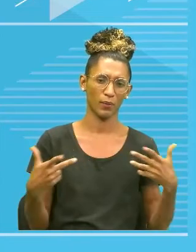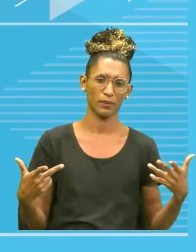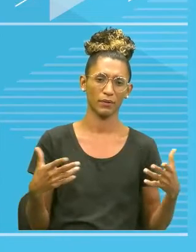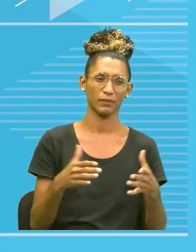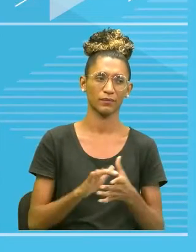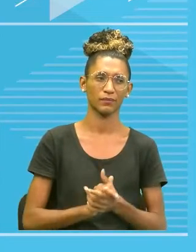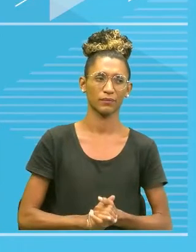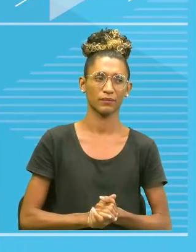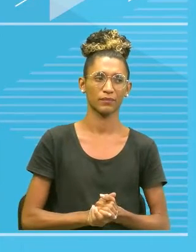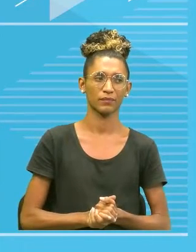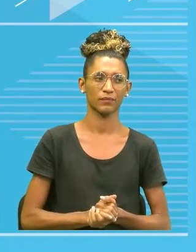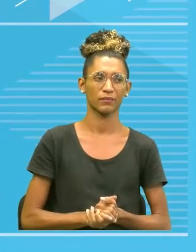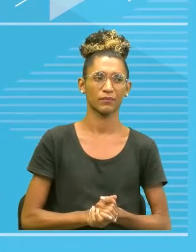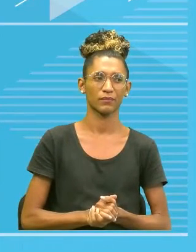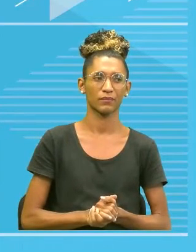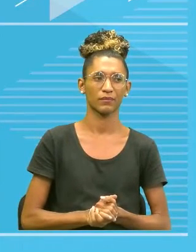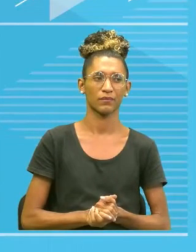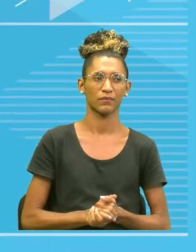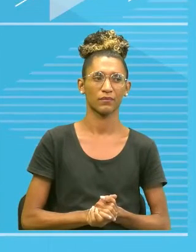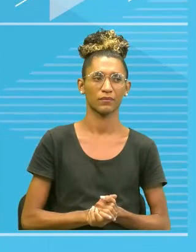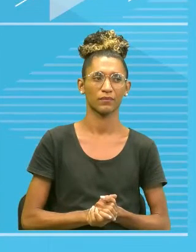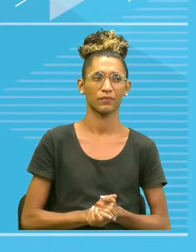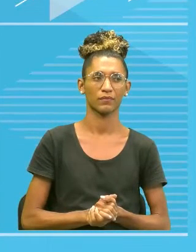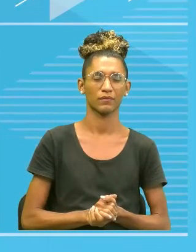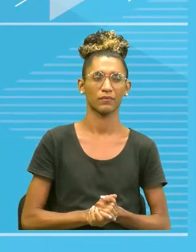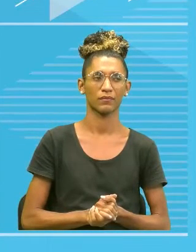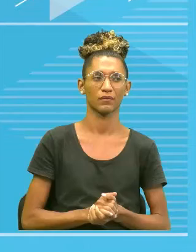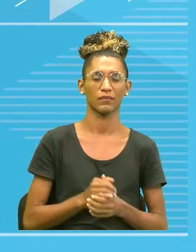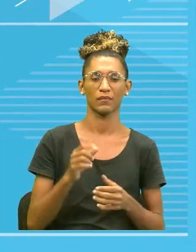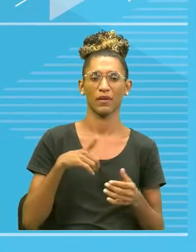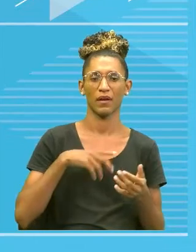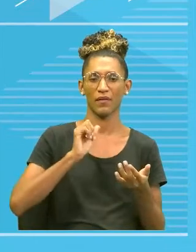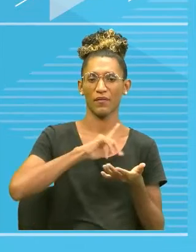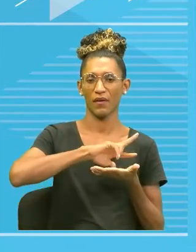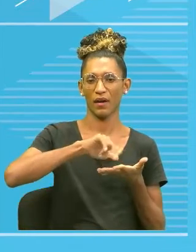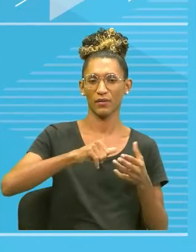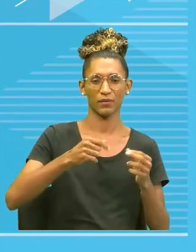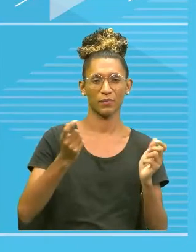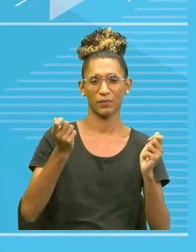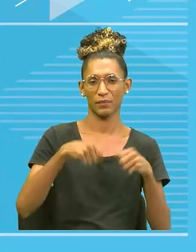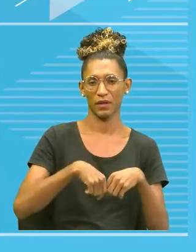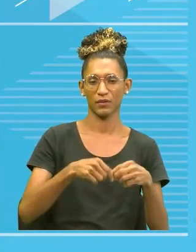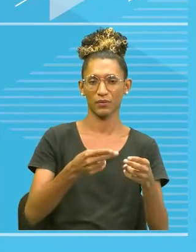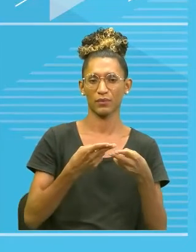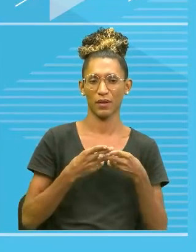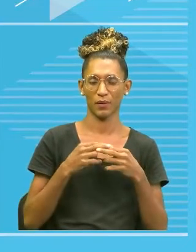transporte, né, que é o caso do carro, pode ser usado para N fatores aí, uma máquina térmica.